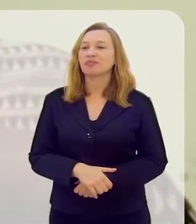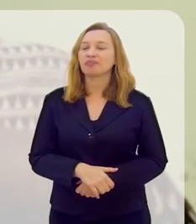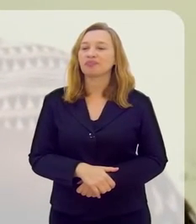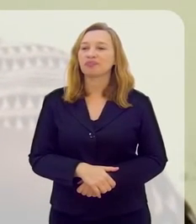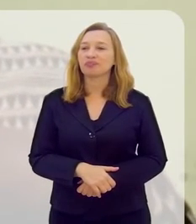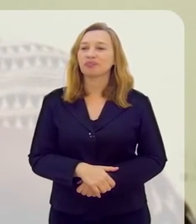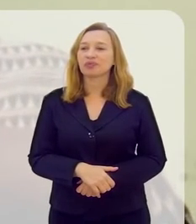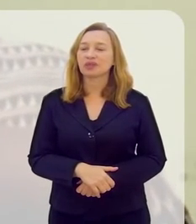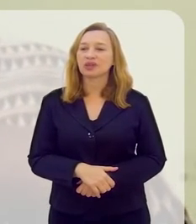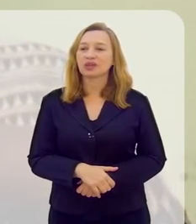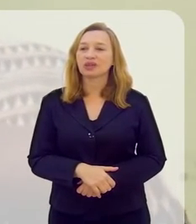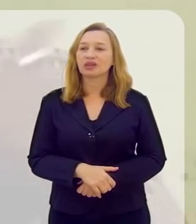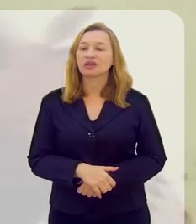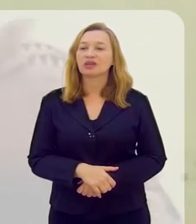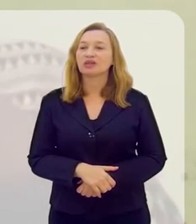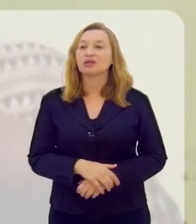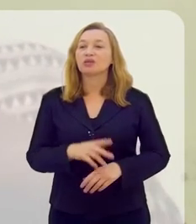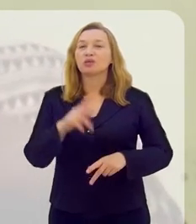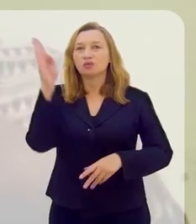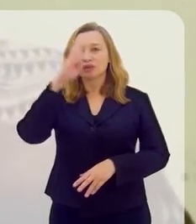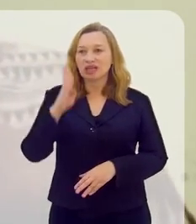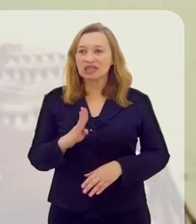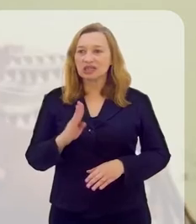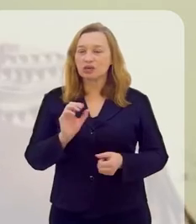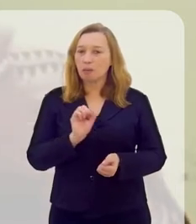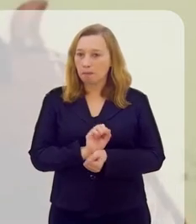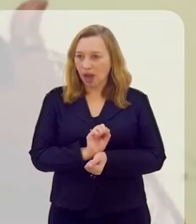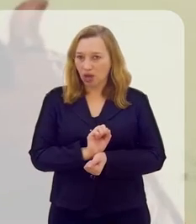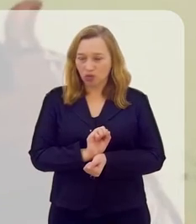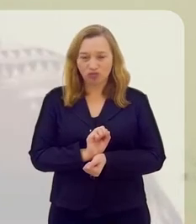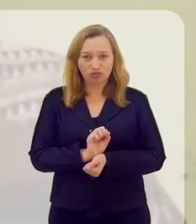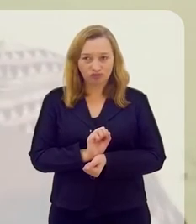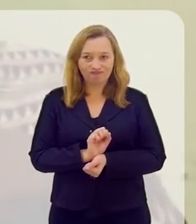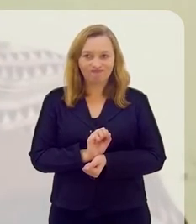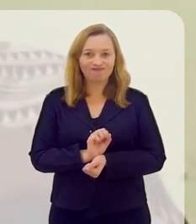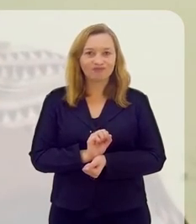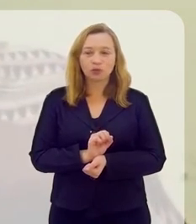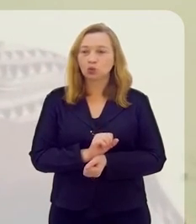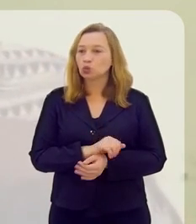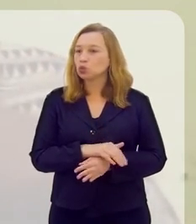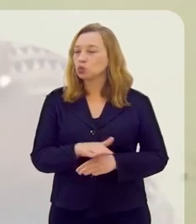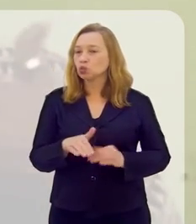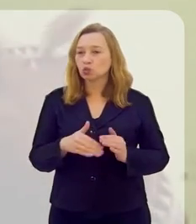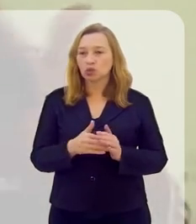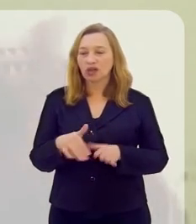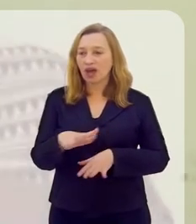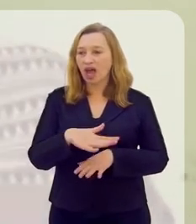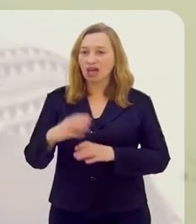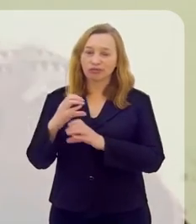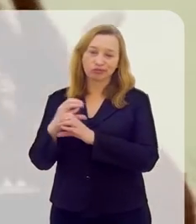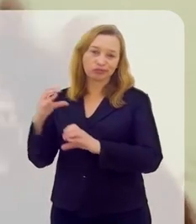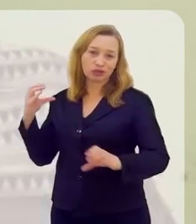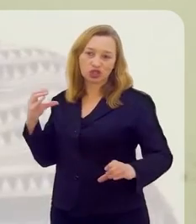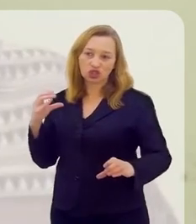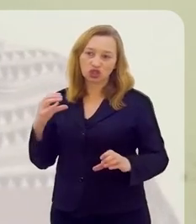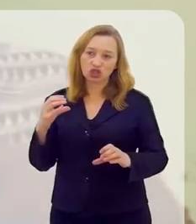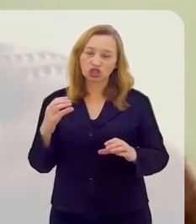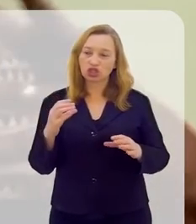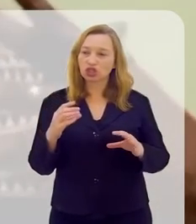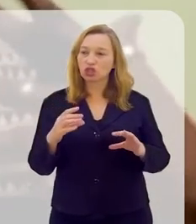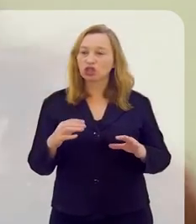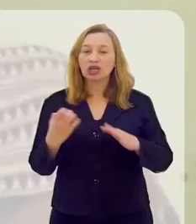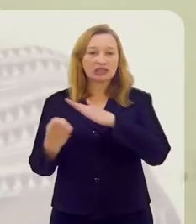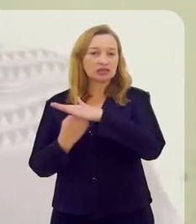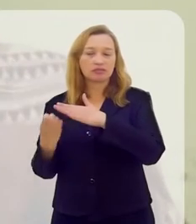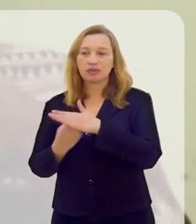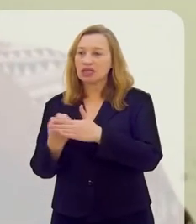Aí foi uma época que o Brasil paralisou completamente toda a parte de engenharia, tanto civil, as